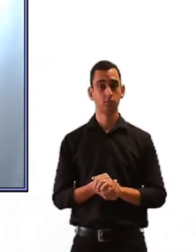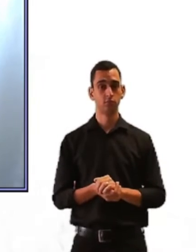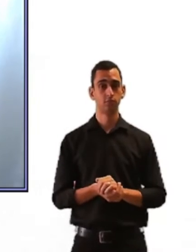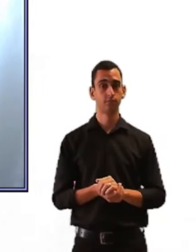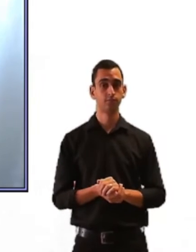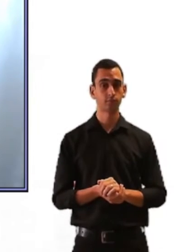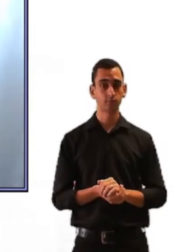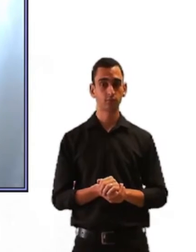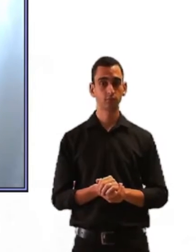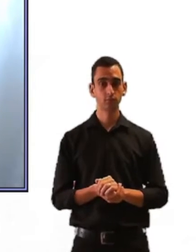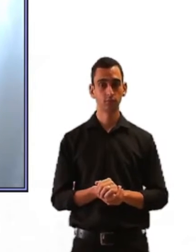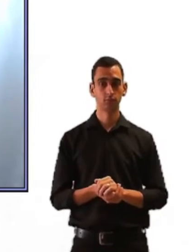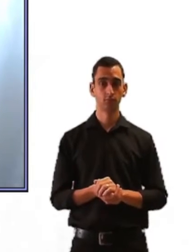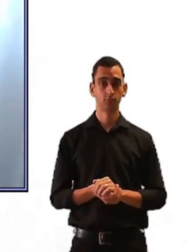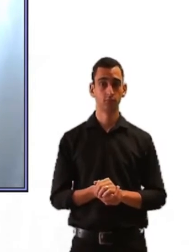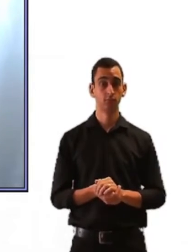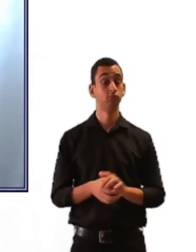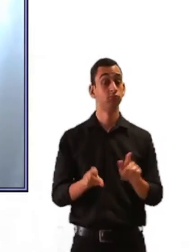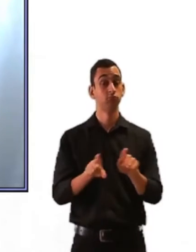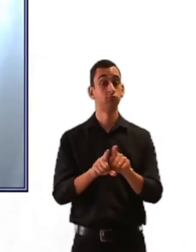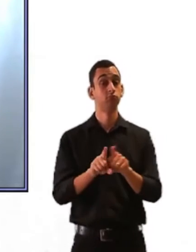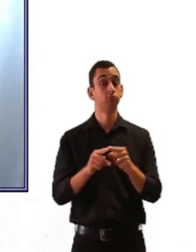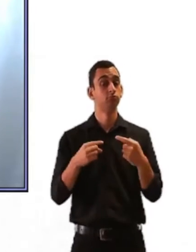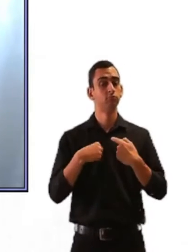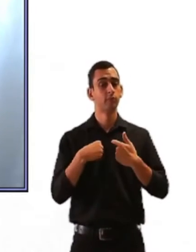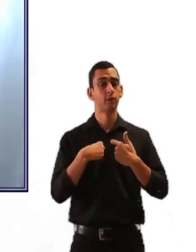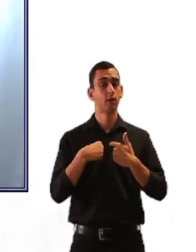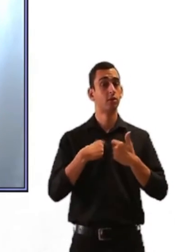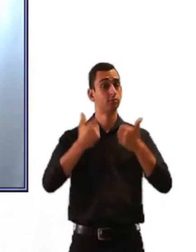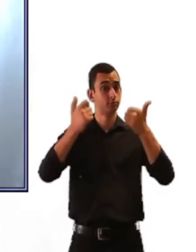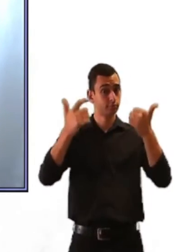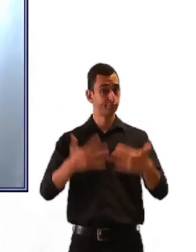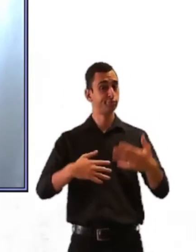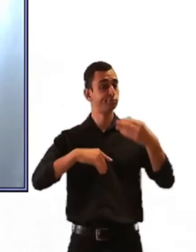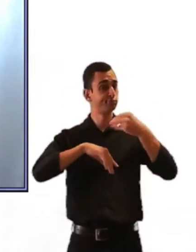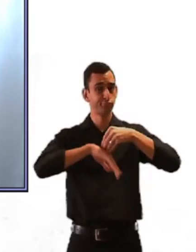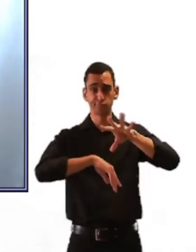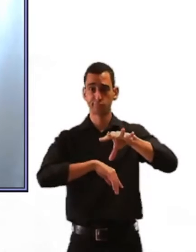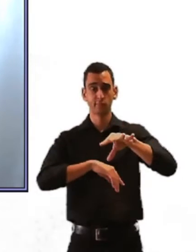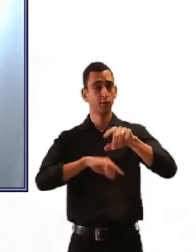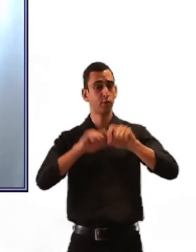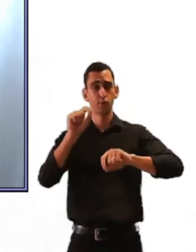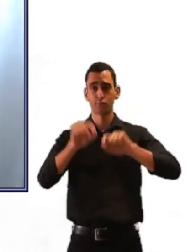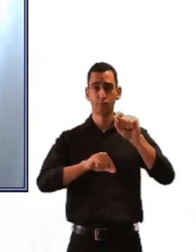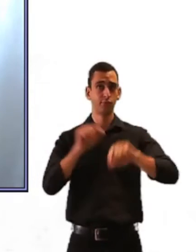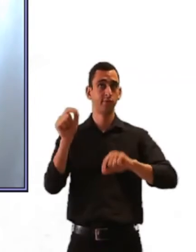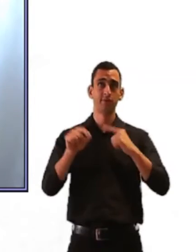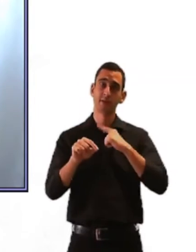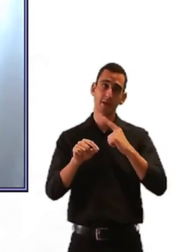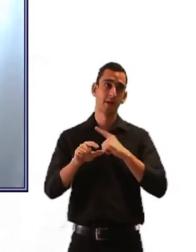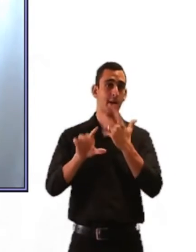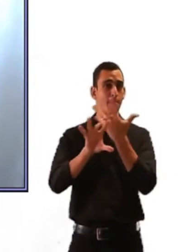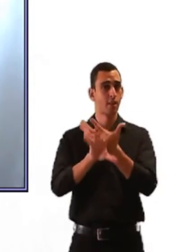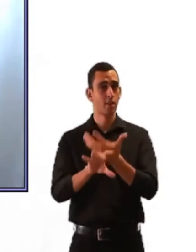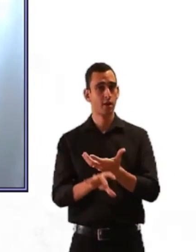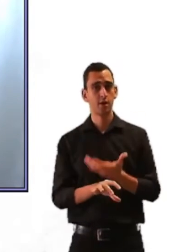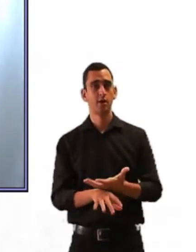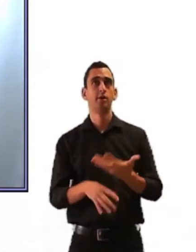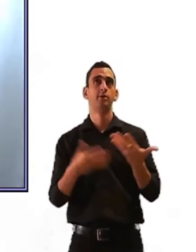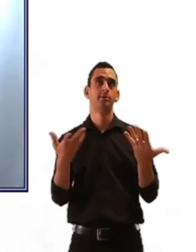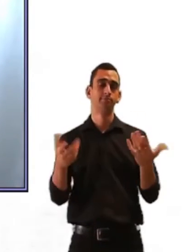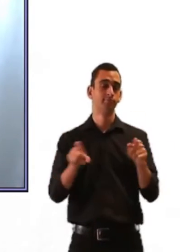esse ponto, já caminhando para o fim, qual é a crítica a todo esse subjetivismo, a todos esses